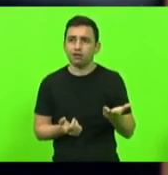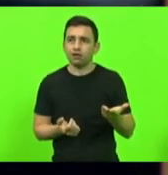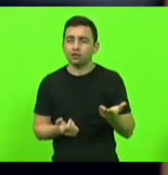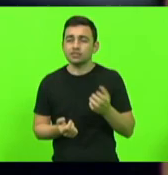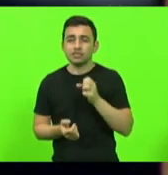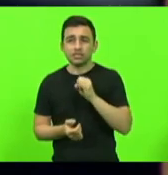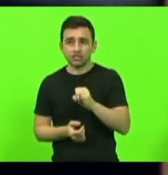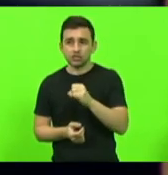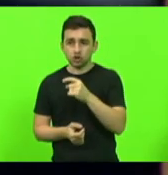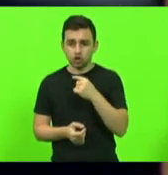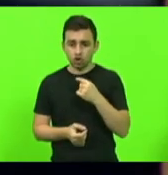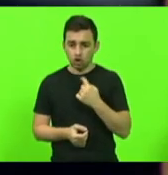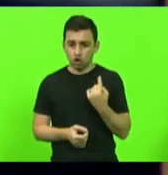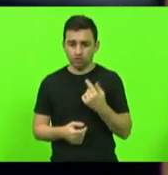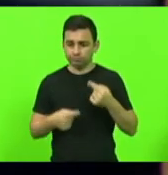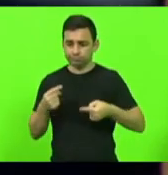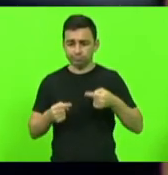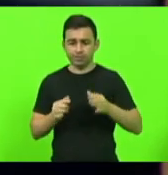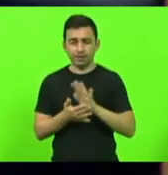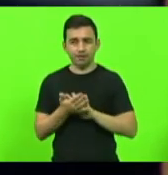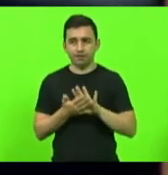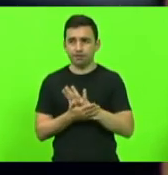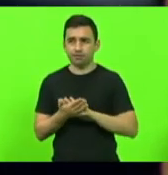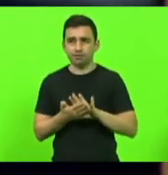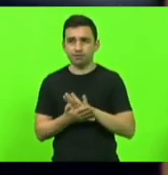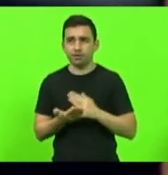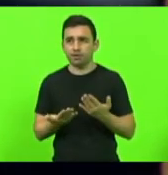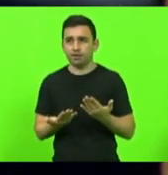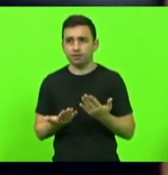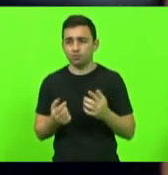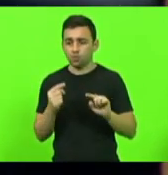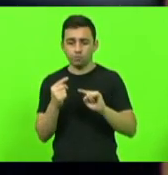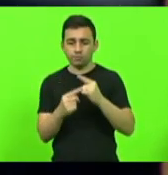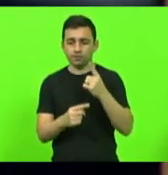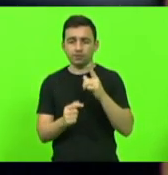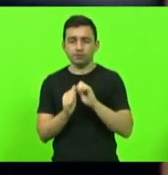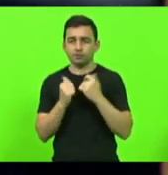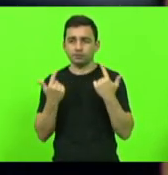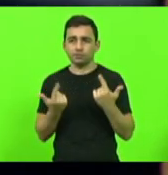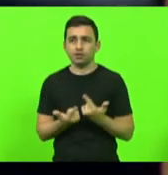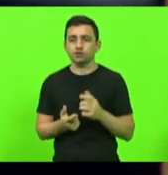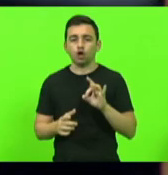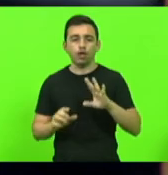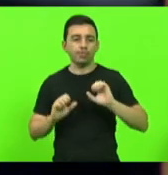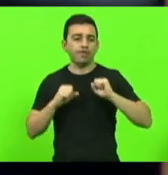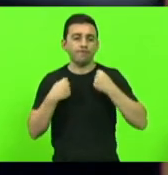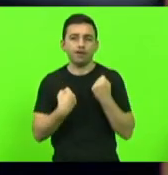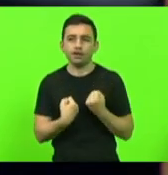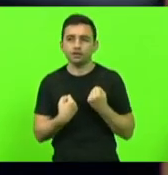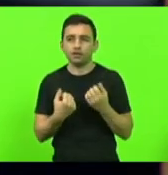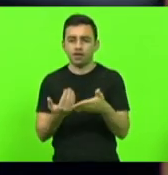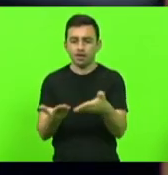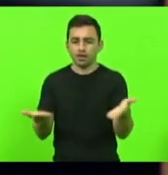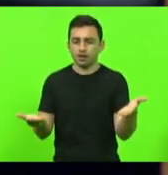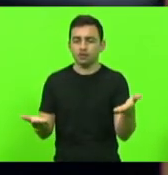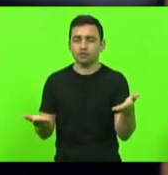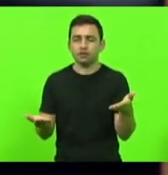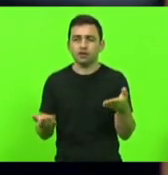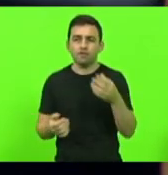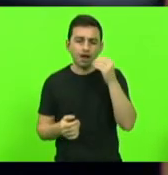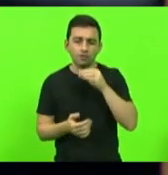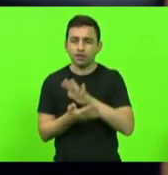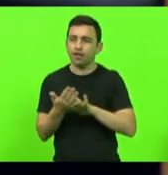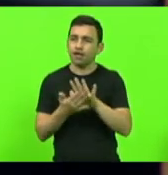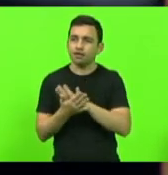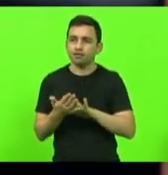tem sentido existir um parlamento para a defesa apenas de quem não é